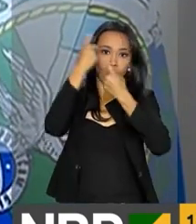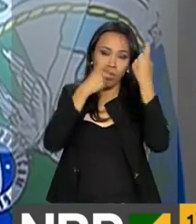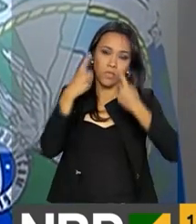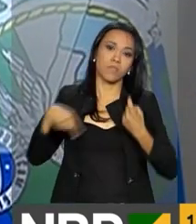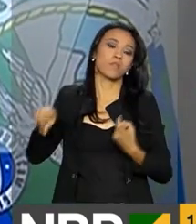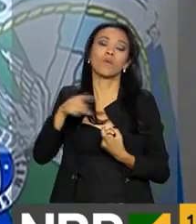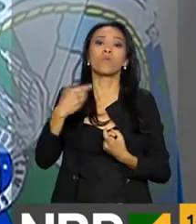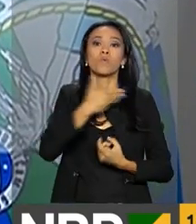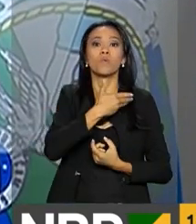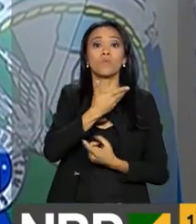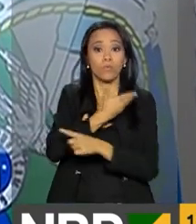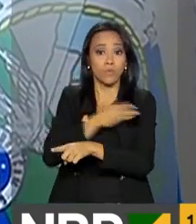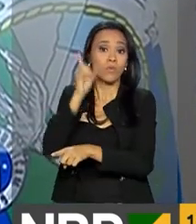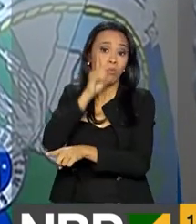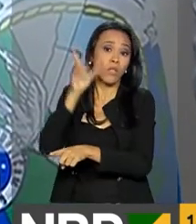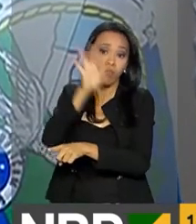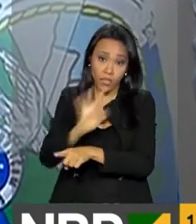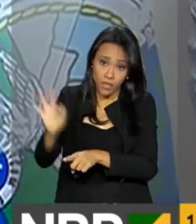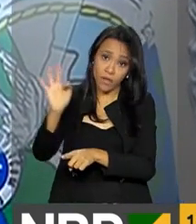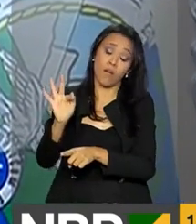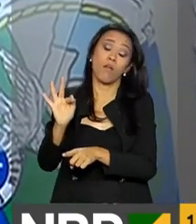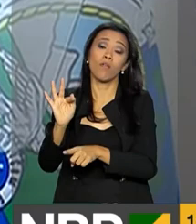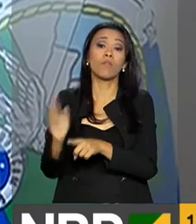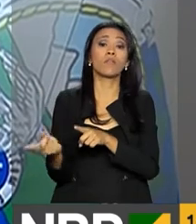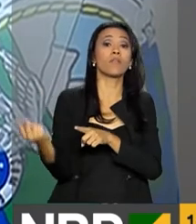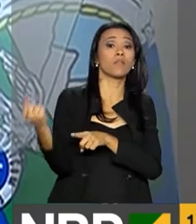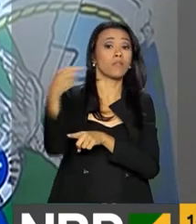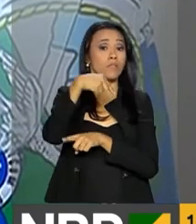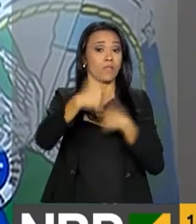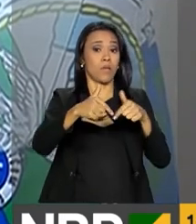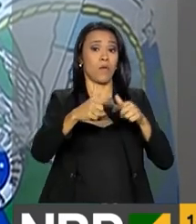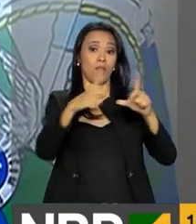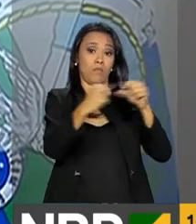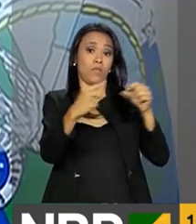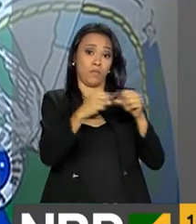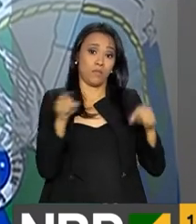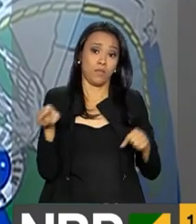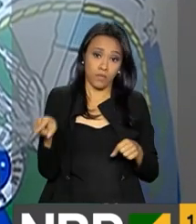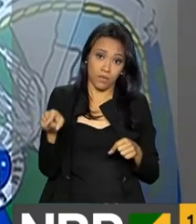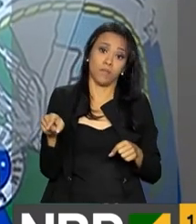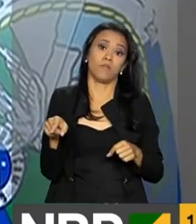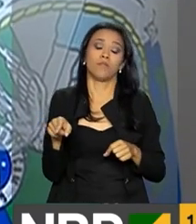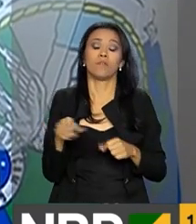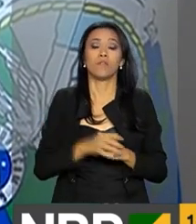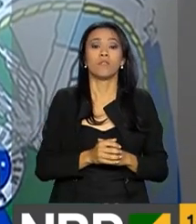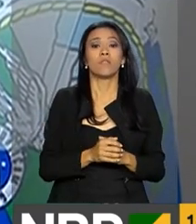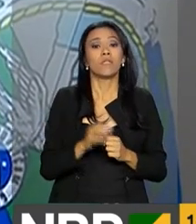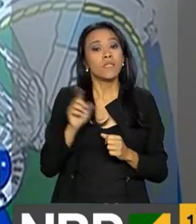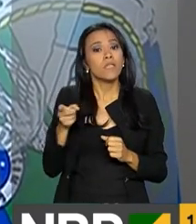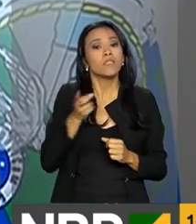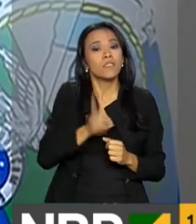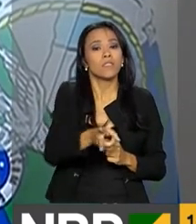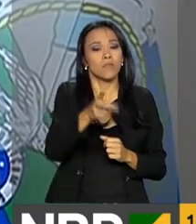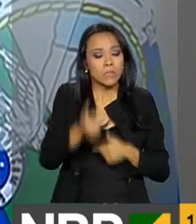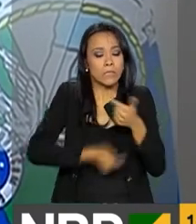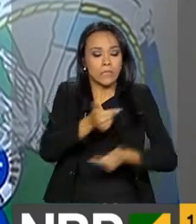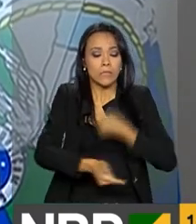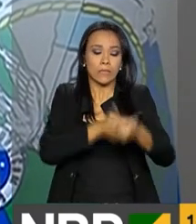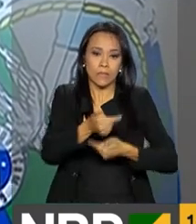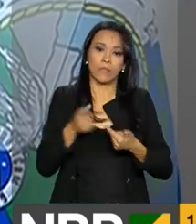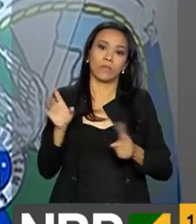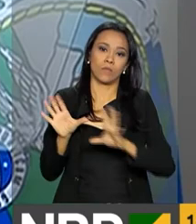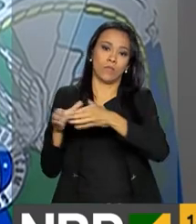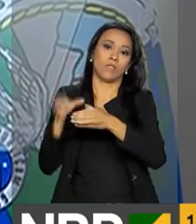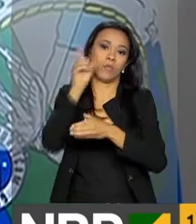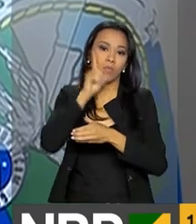da bancada federal com o Rio de Janeiro. E tem uma bancada federal muito atuante que aqui se acha e lá em Brasília age permanentemente. Né? Então, digo